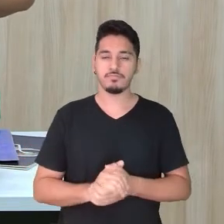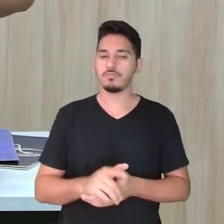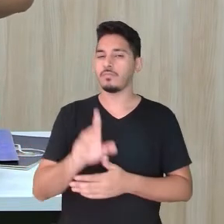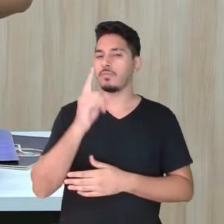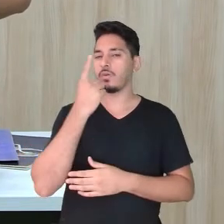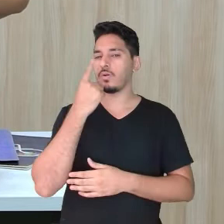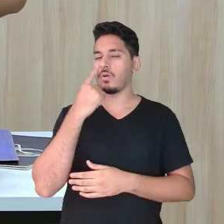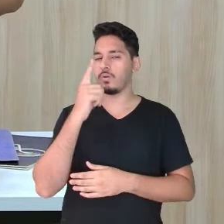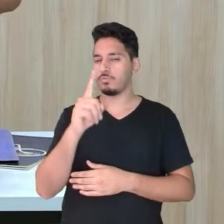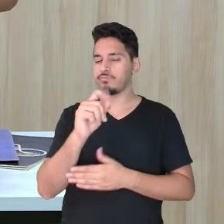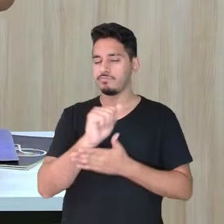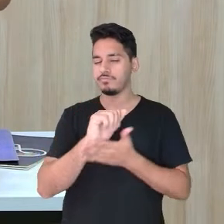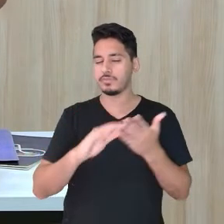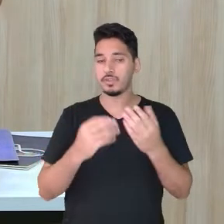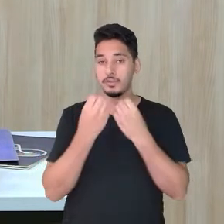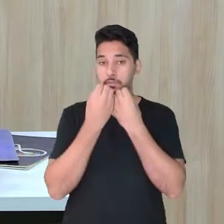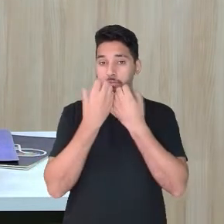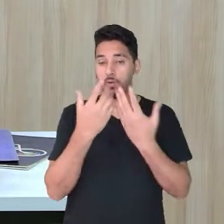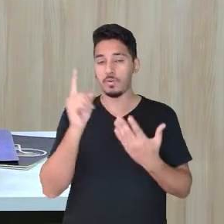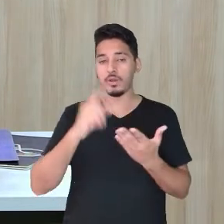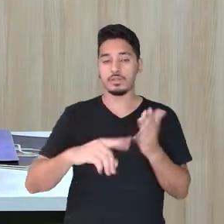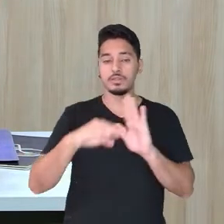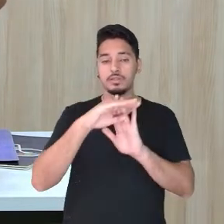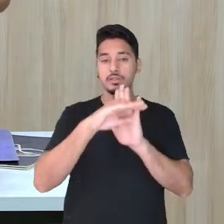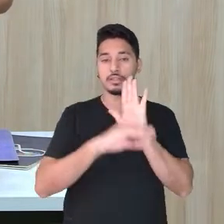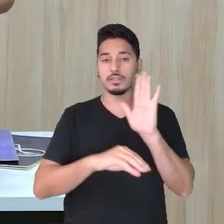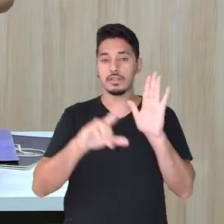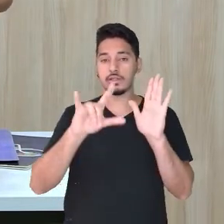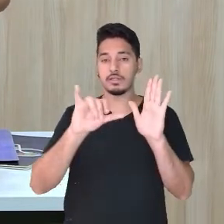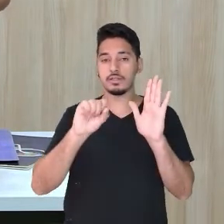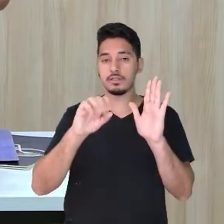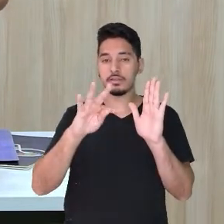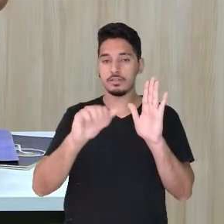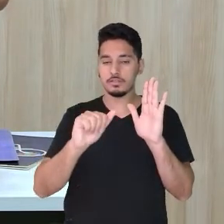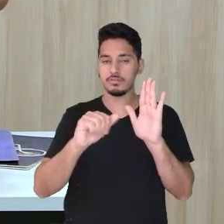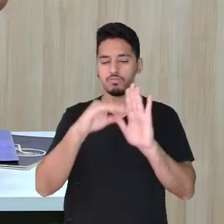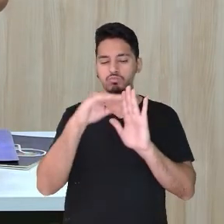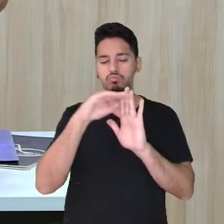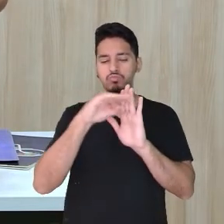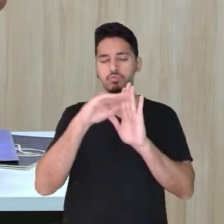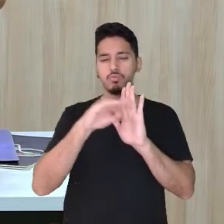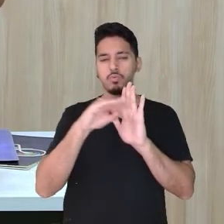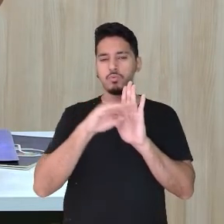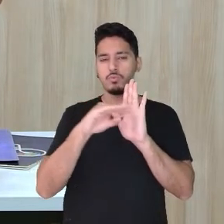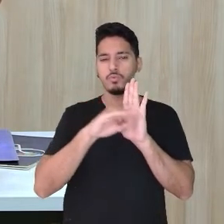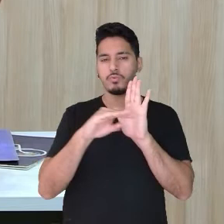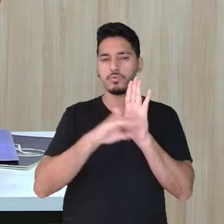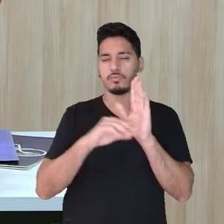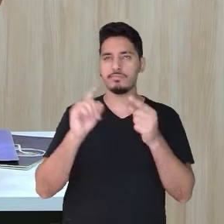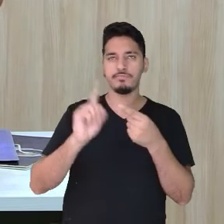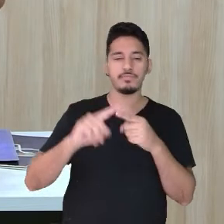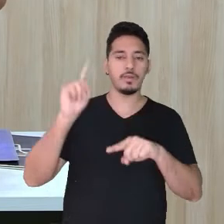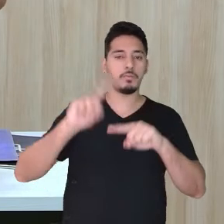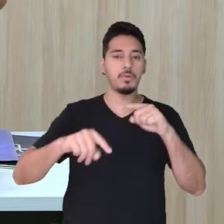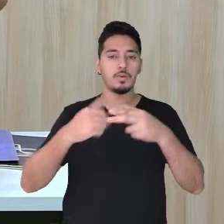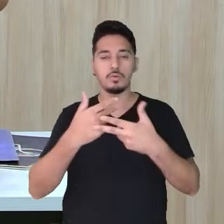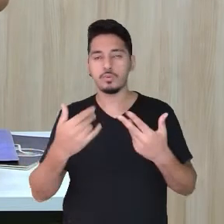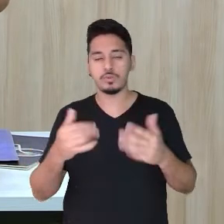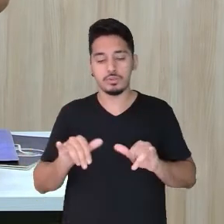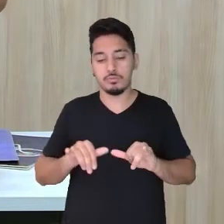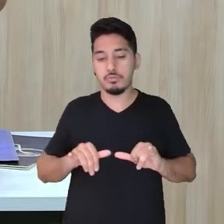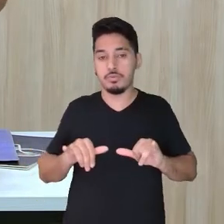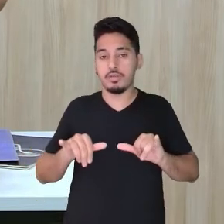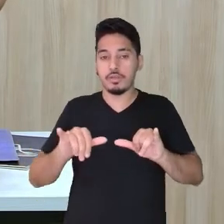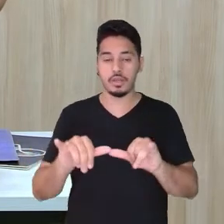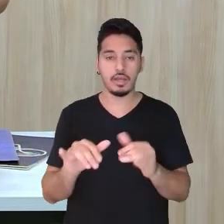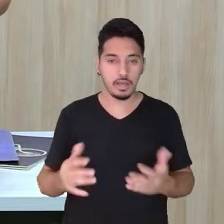muito interessante é a de listar. Então, listar produtos que vai comprar no